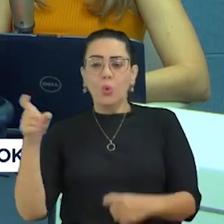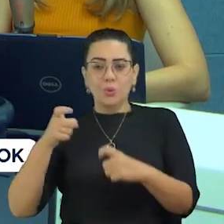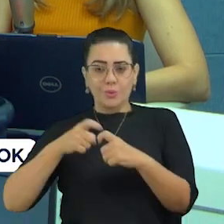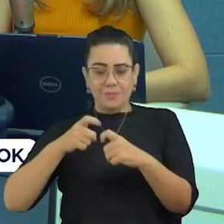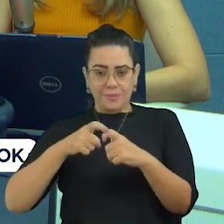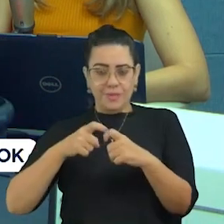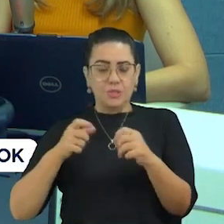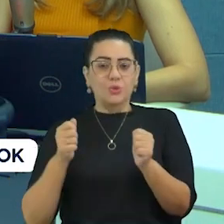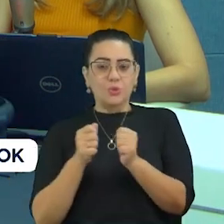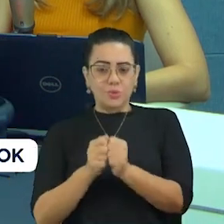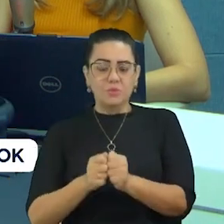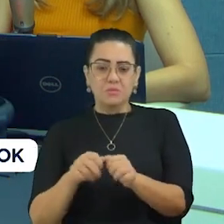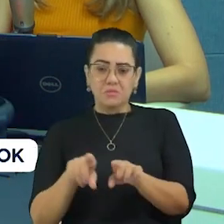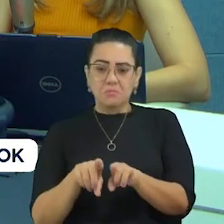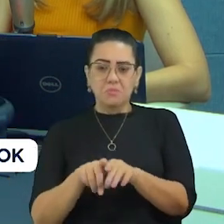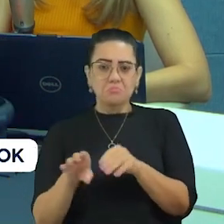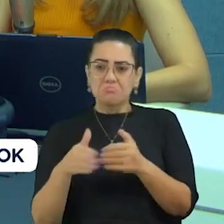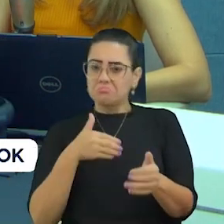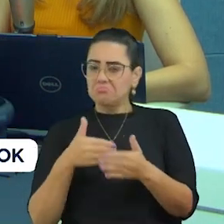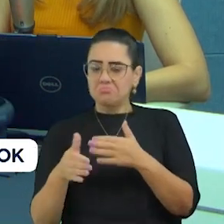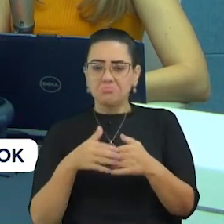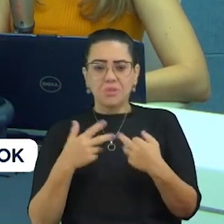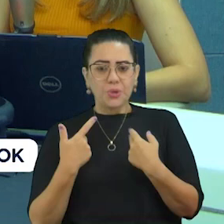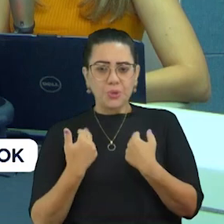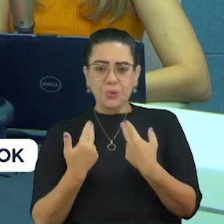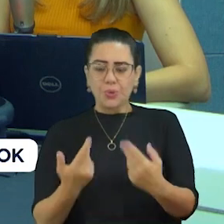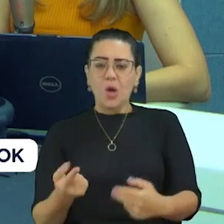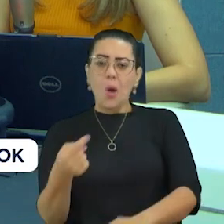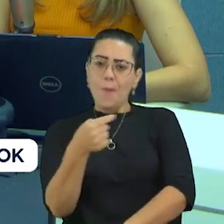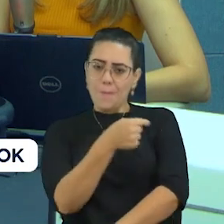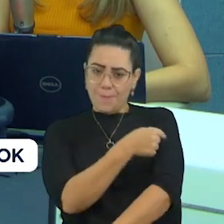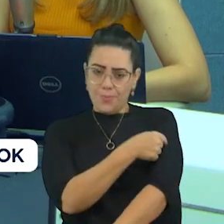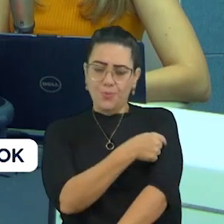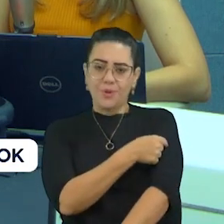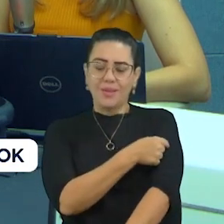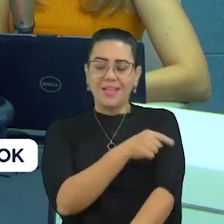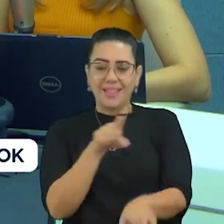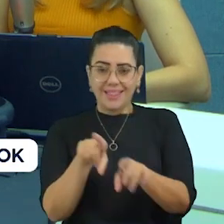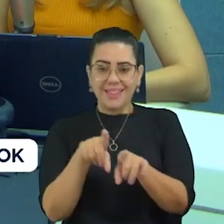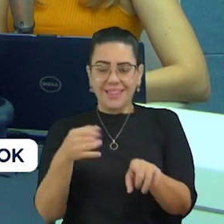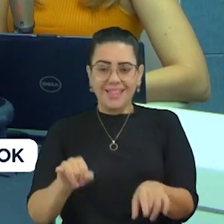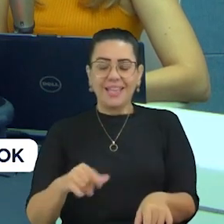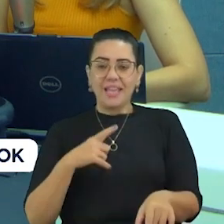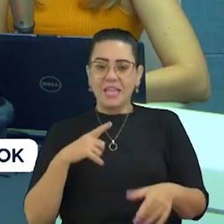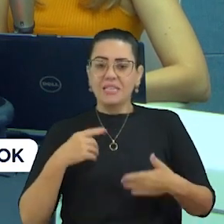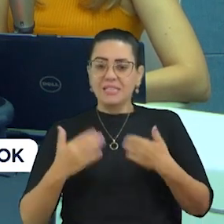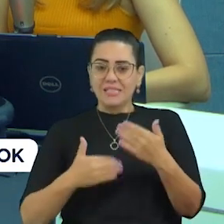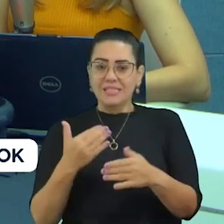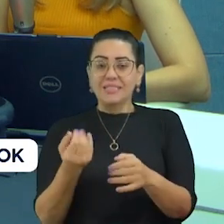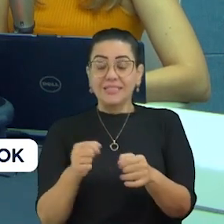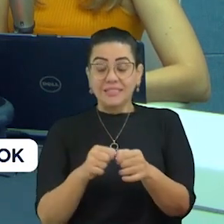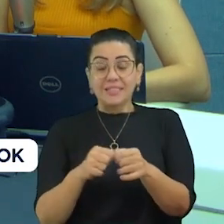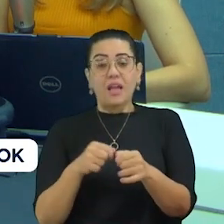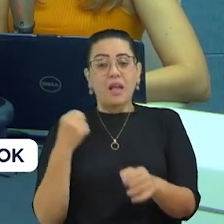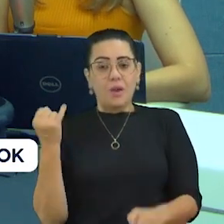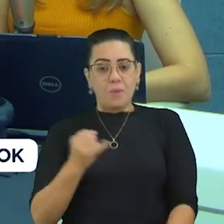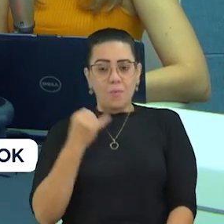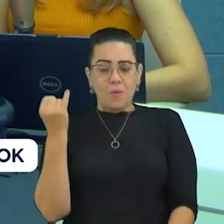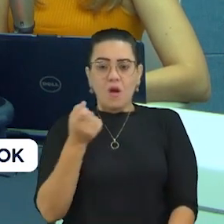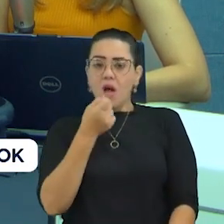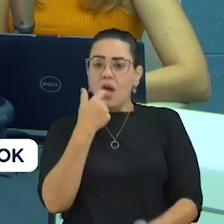junto. Você vê, eles faziam parte desse processo de vacinação. Então, hoje, o farmacêutico, ele está na linha de frente